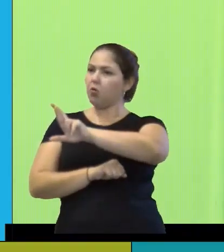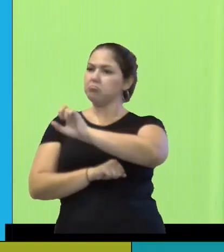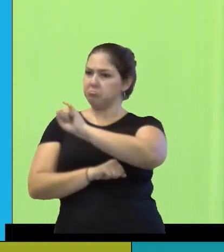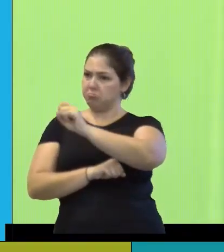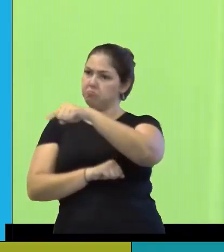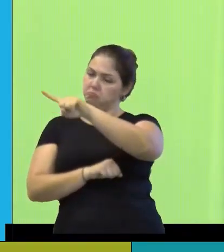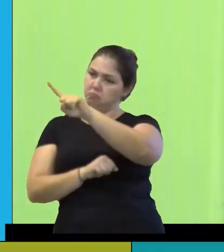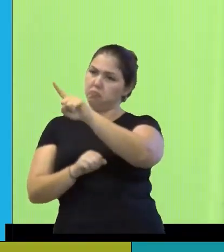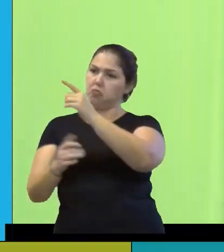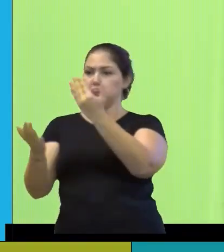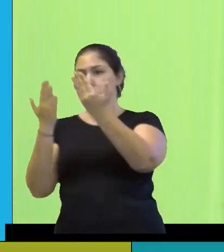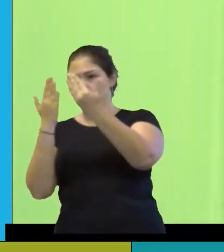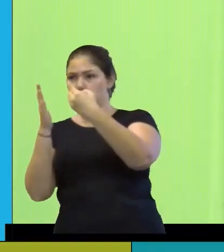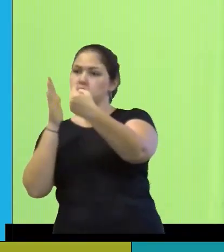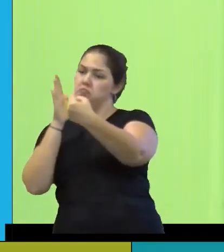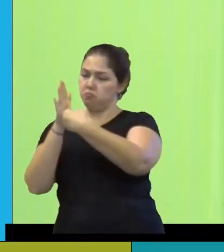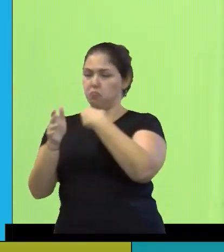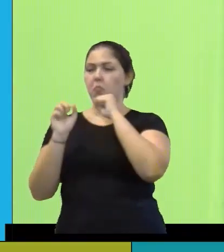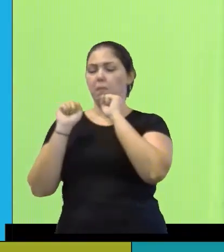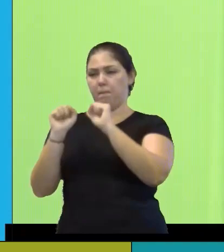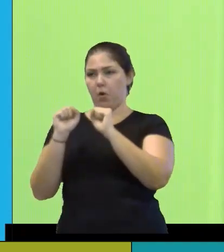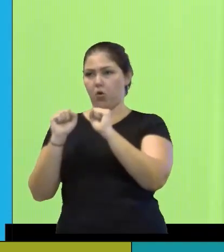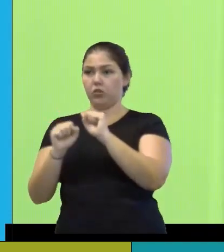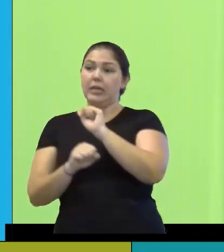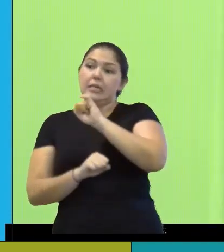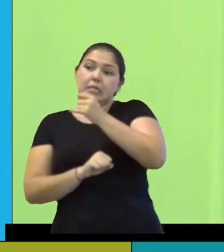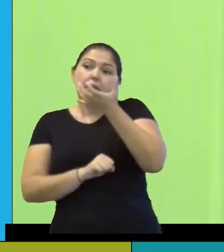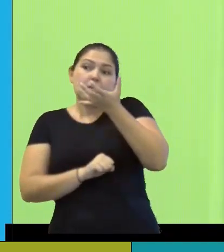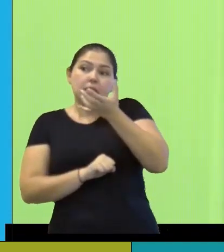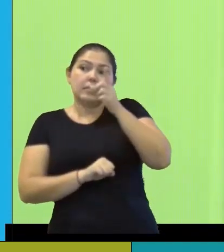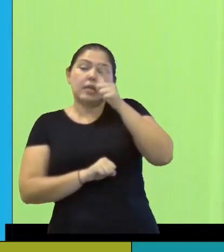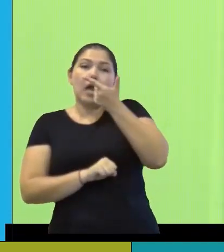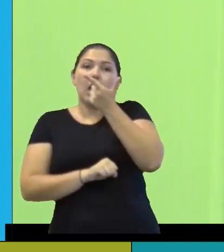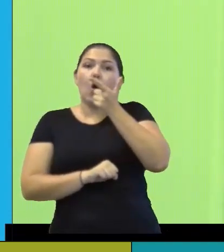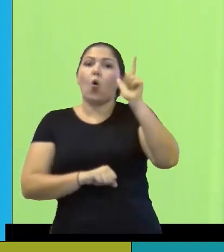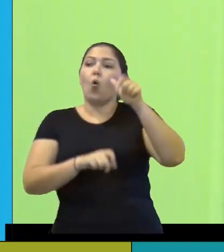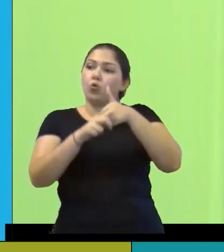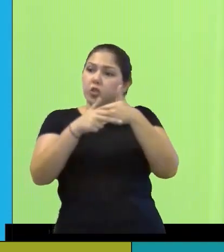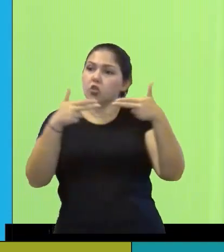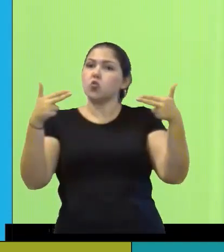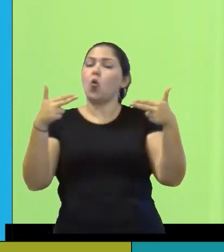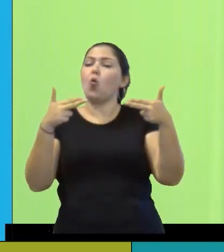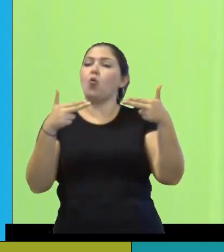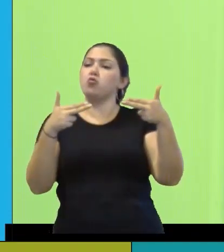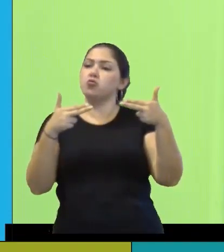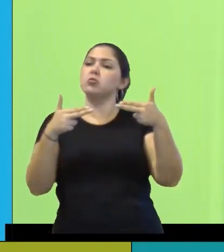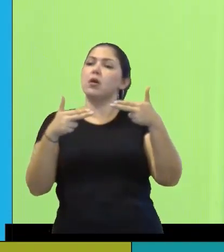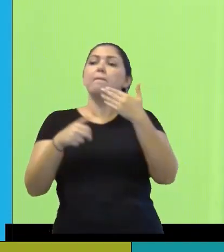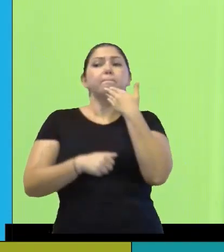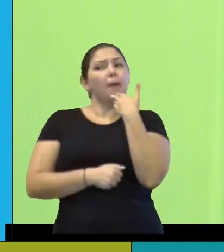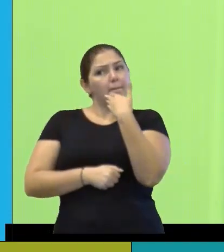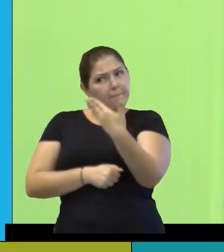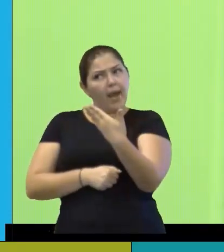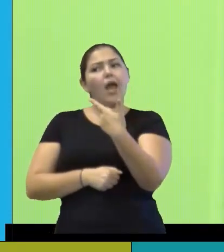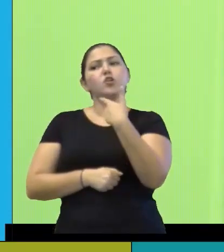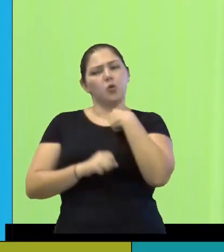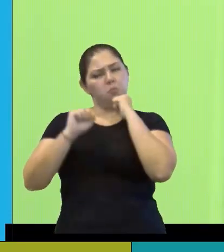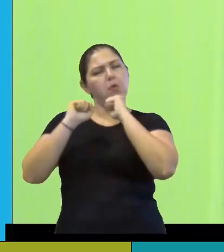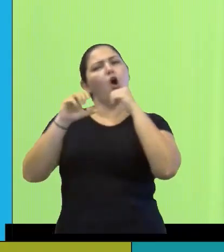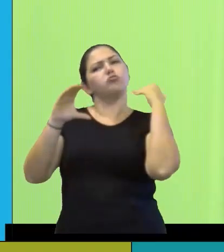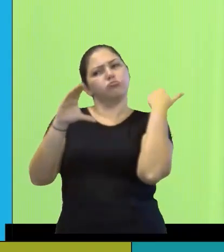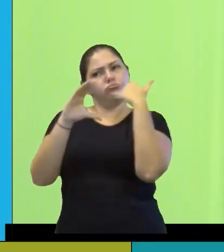de outros materiais, eu também posso disponibilizar esses materiais para vocês. Eu tenho uma